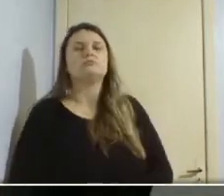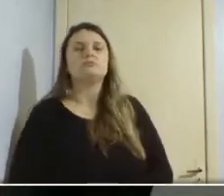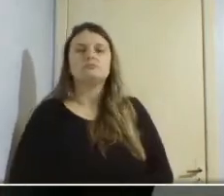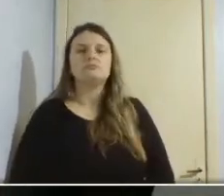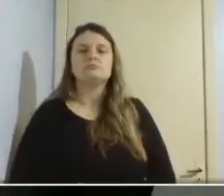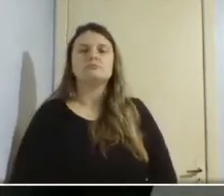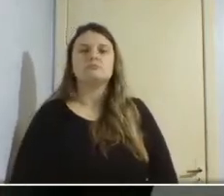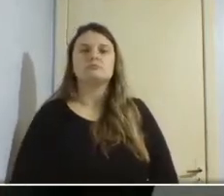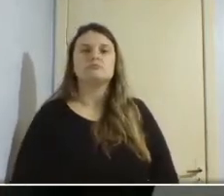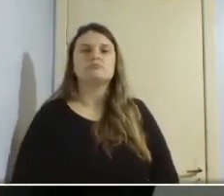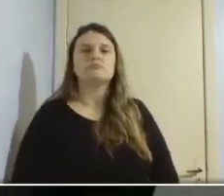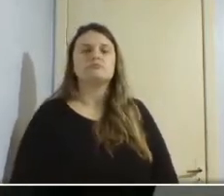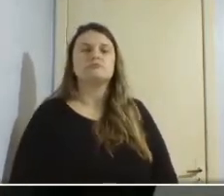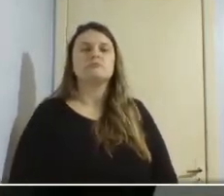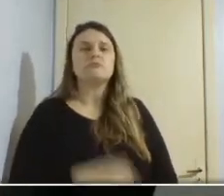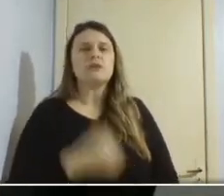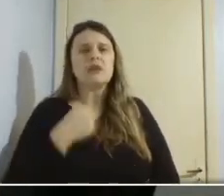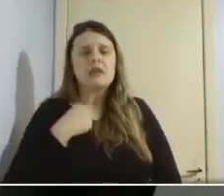imagino que vocês estejam